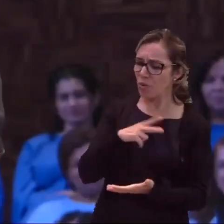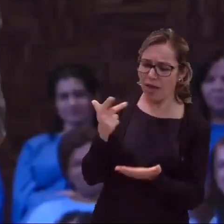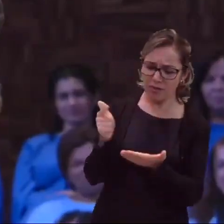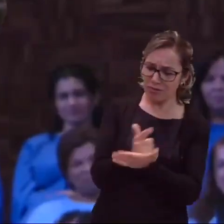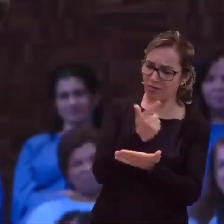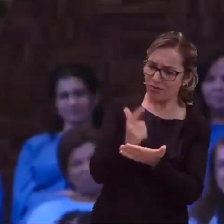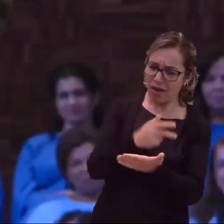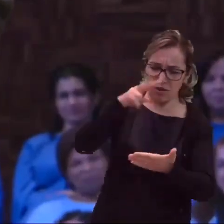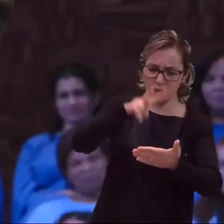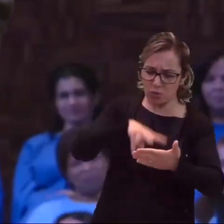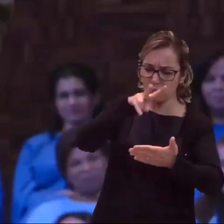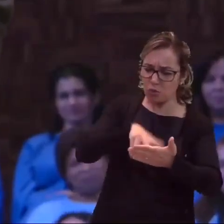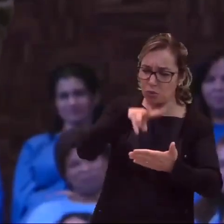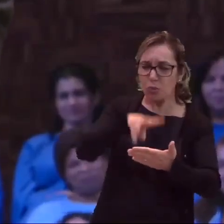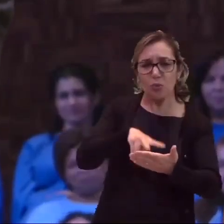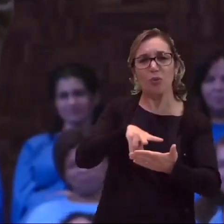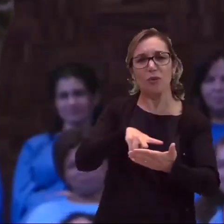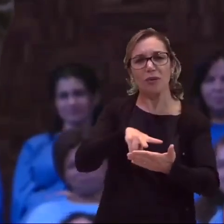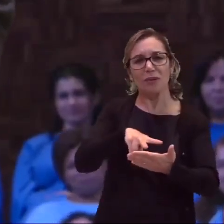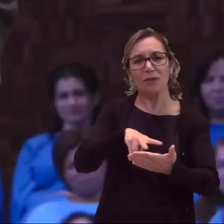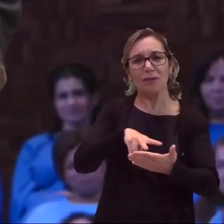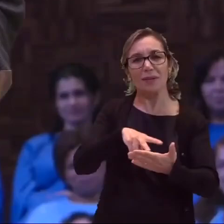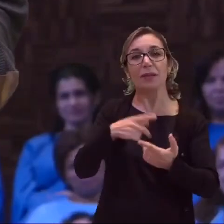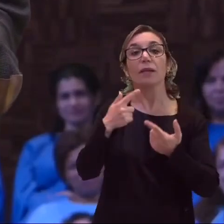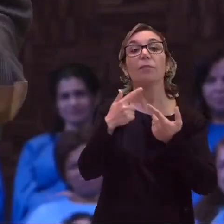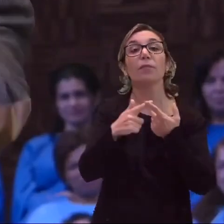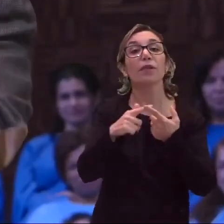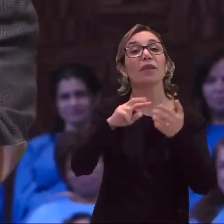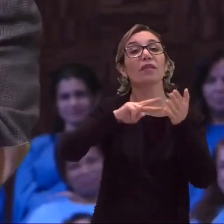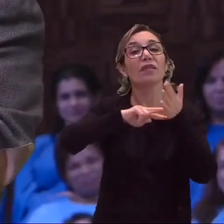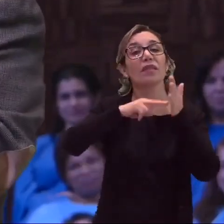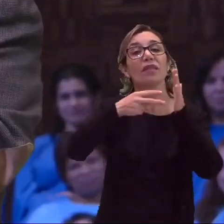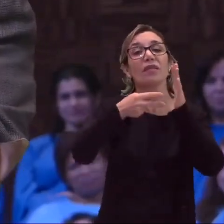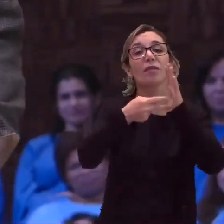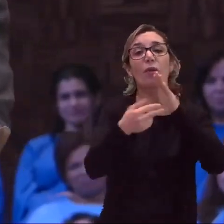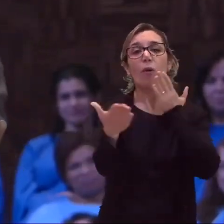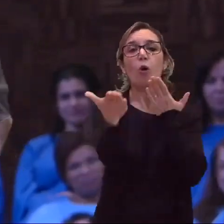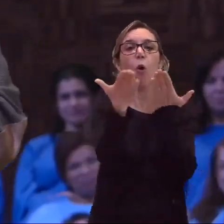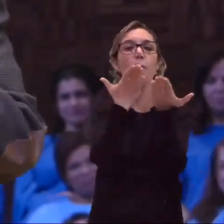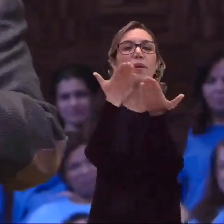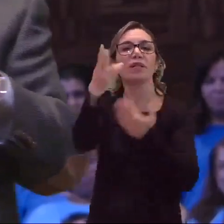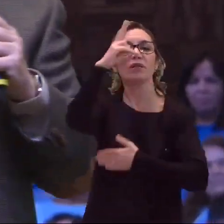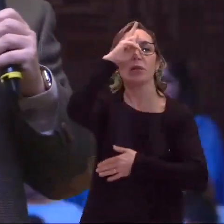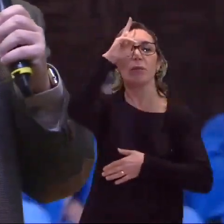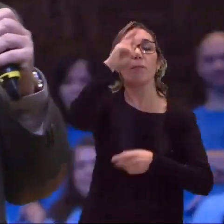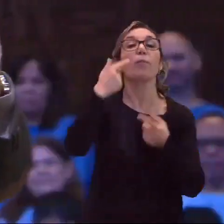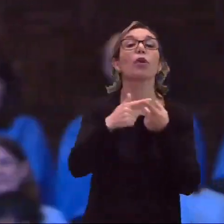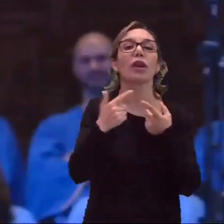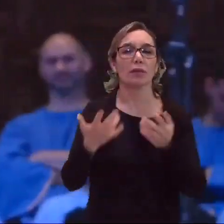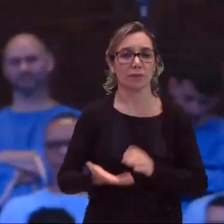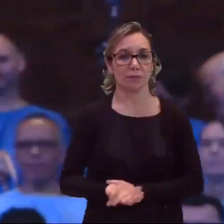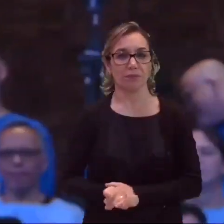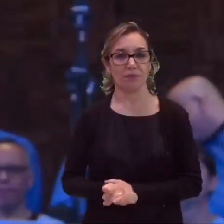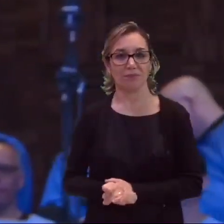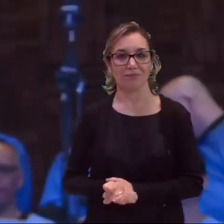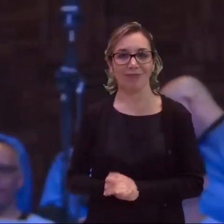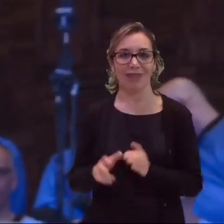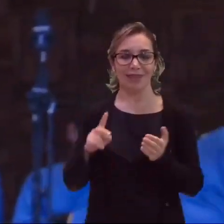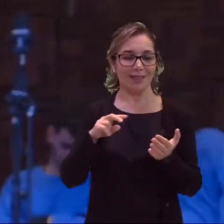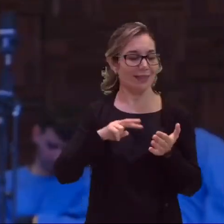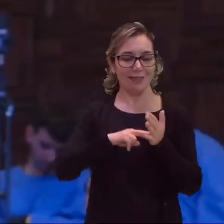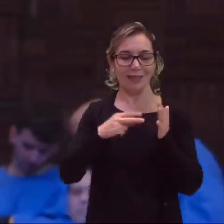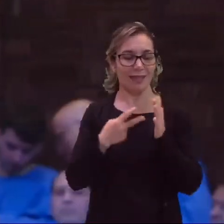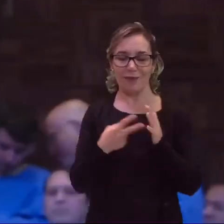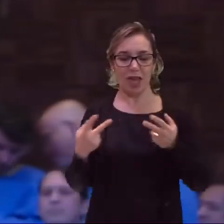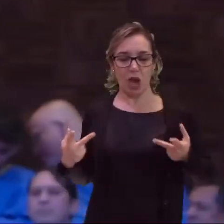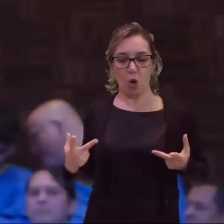Deus quer exclusividade por isso ele diz fecha a porta e eu não sei se você ansioso